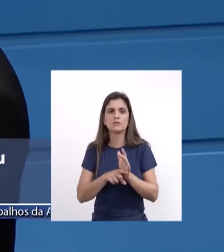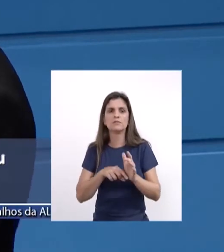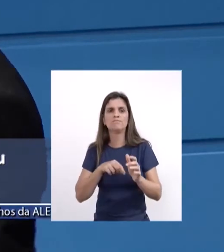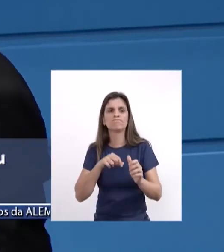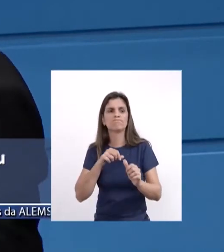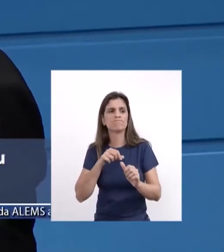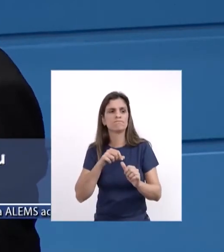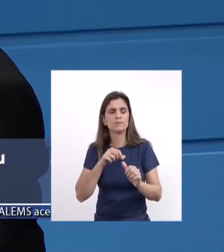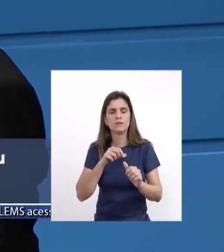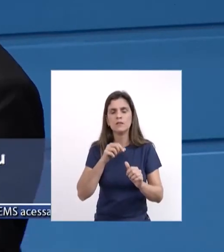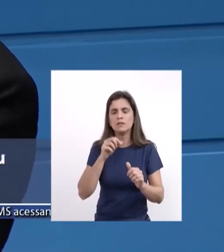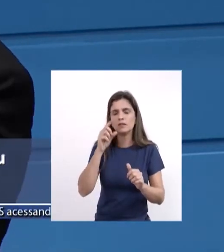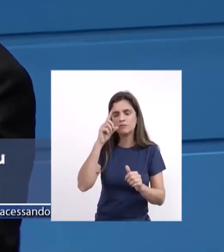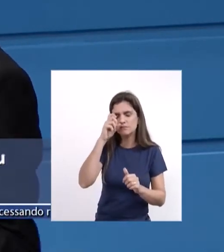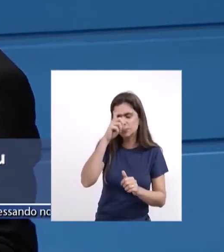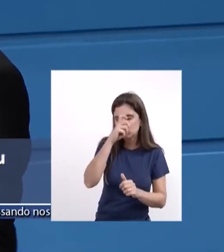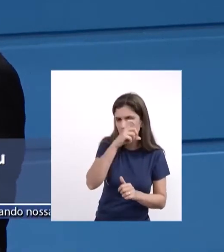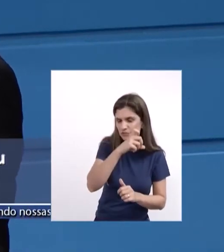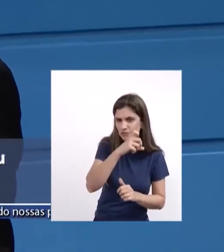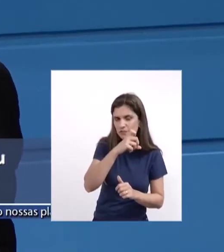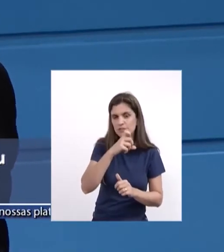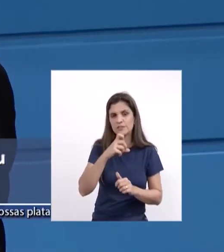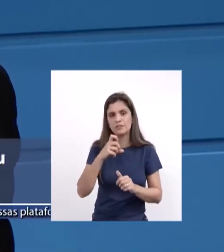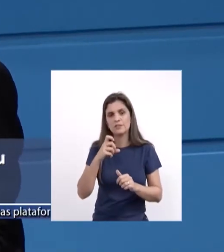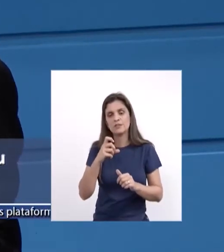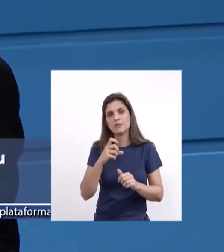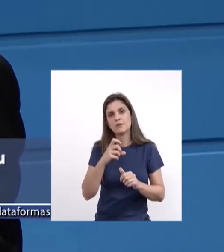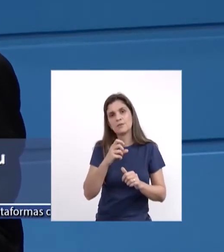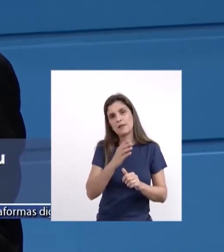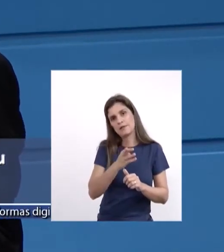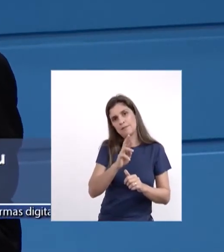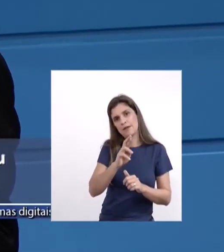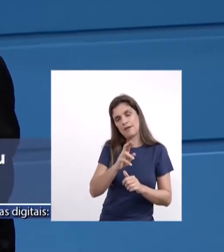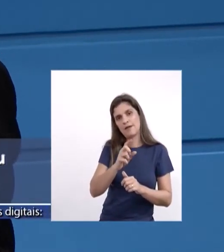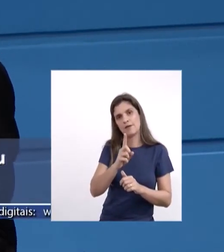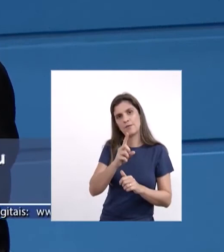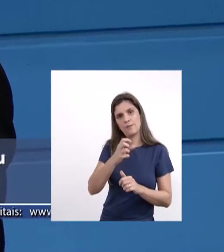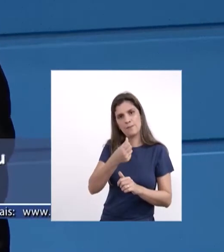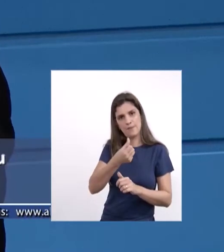você transitar da entrada da 163,